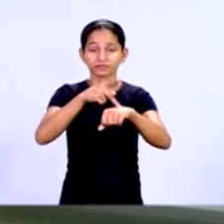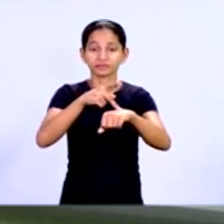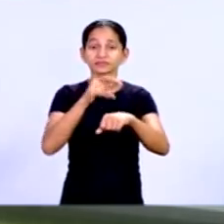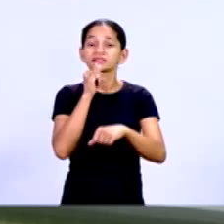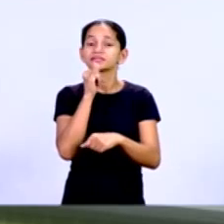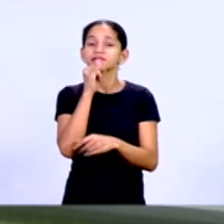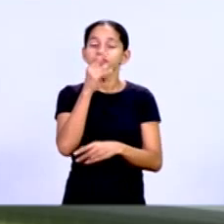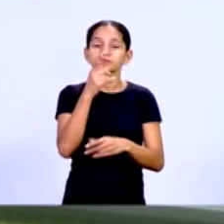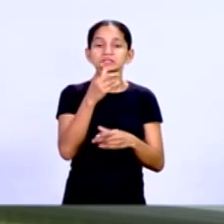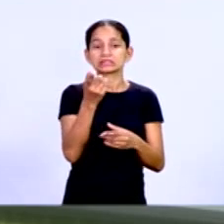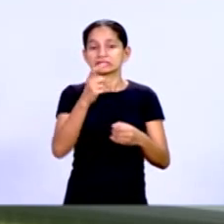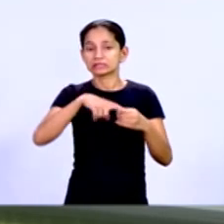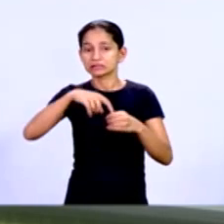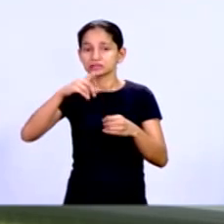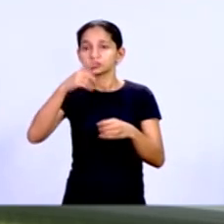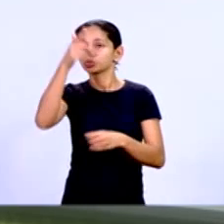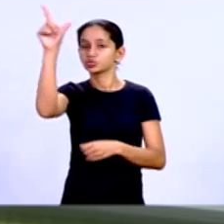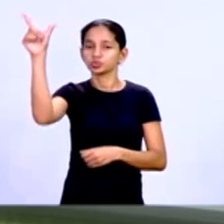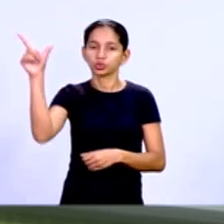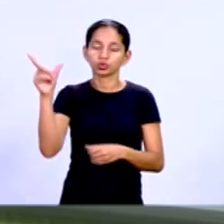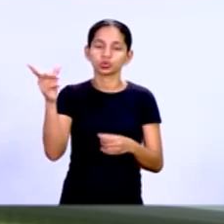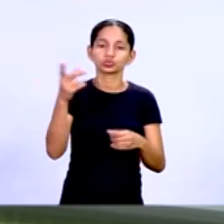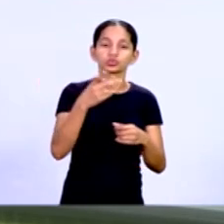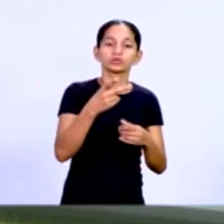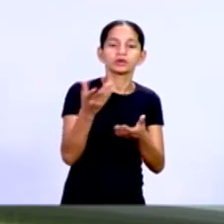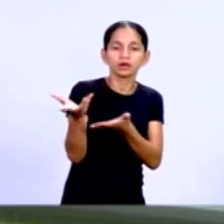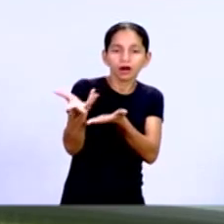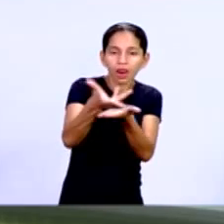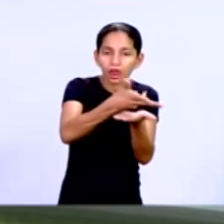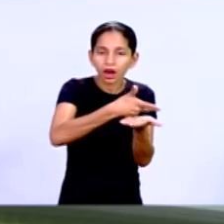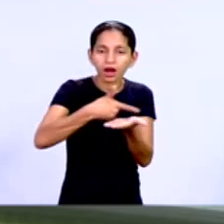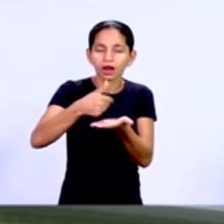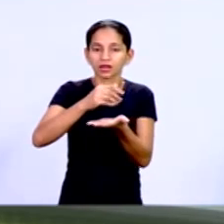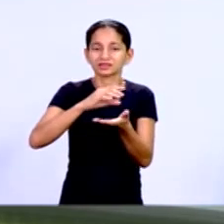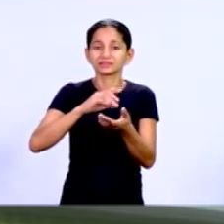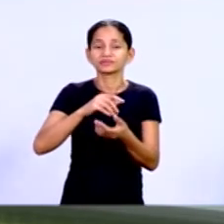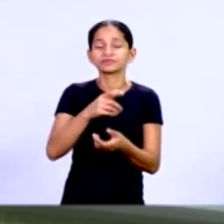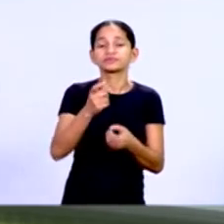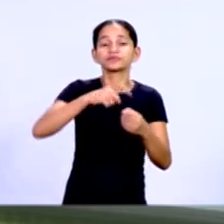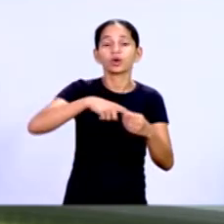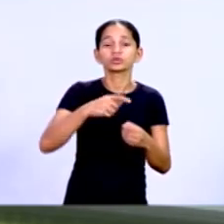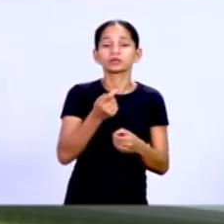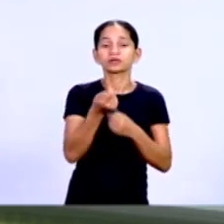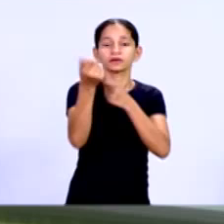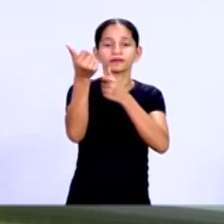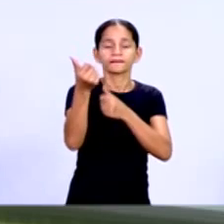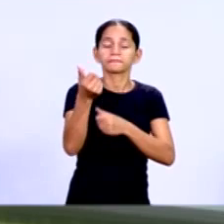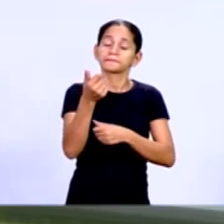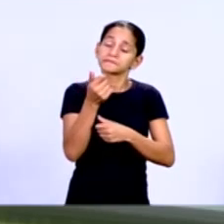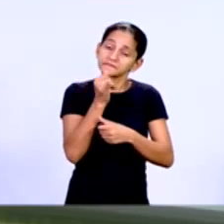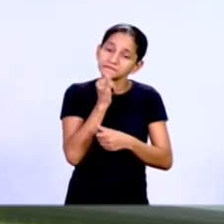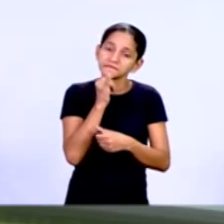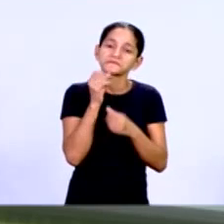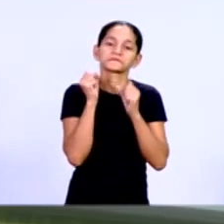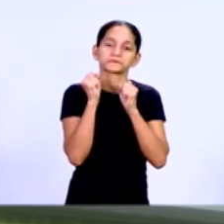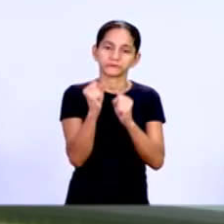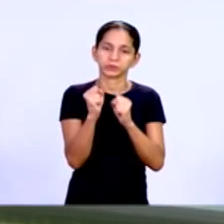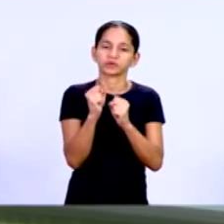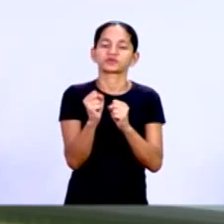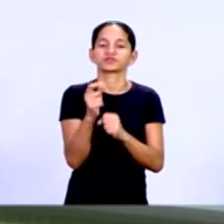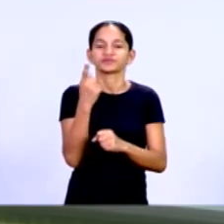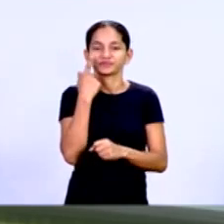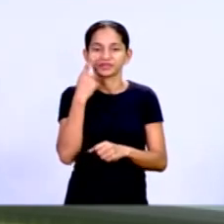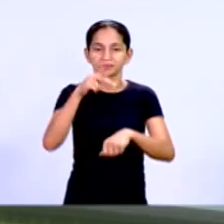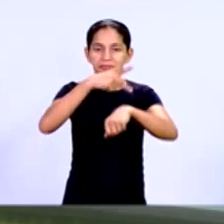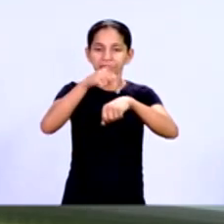fuga de capital estrangeiro e a economia esteja ficando comprometida, aí vocês podem analisar o ranking das